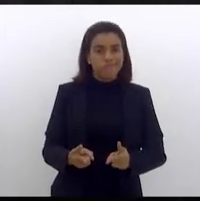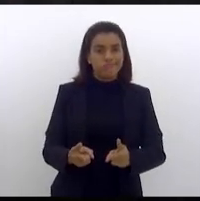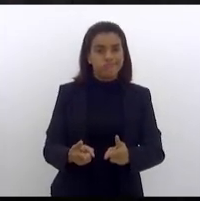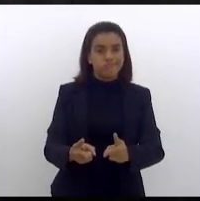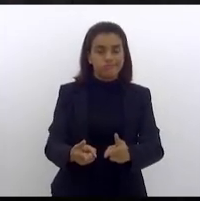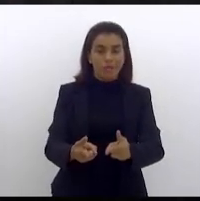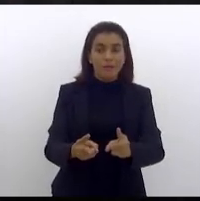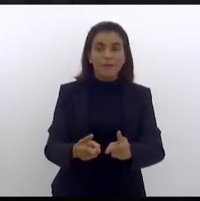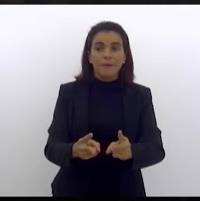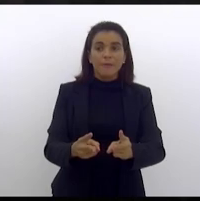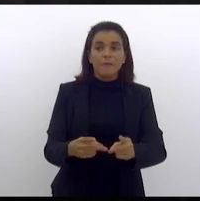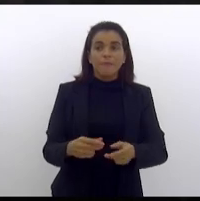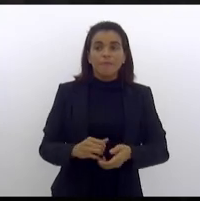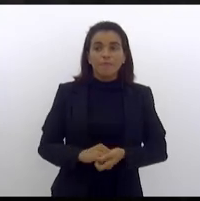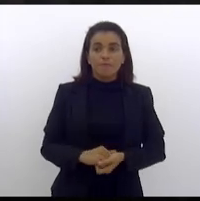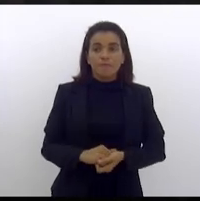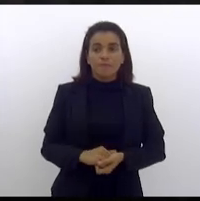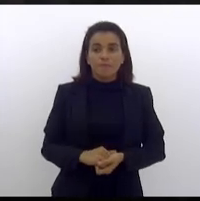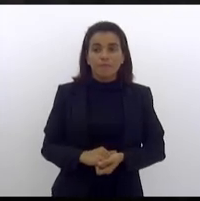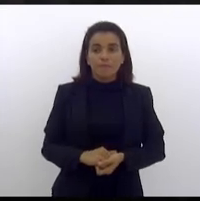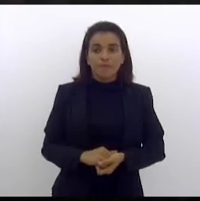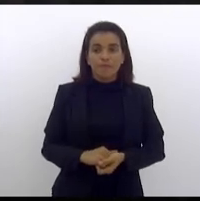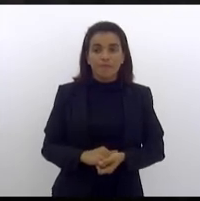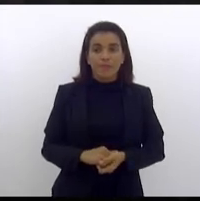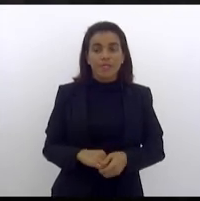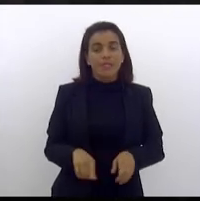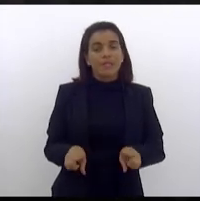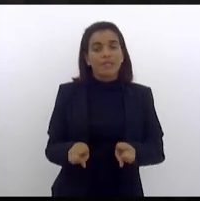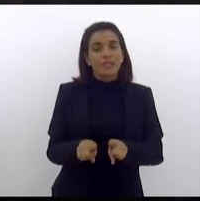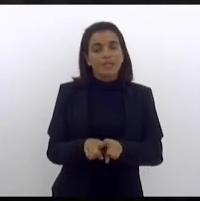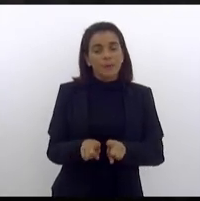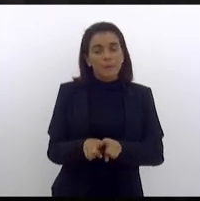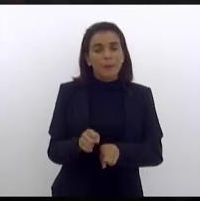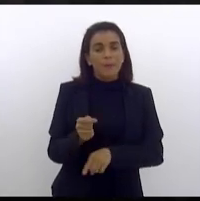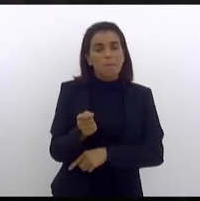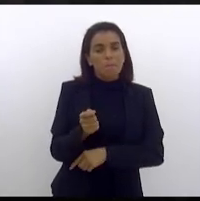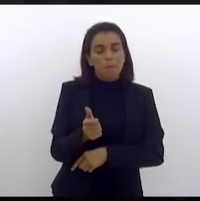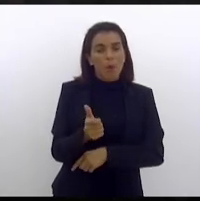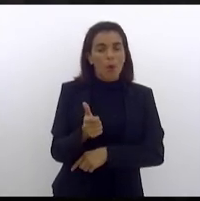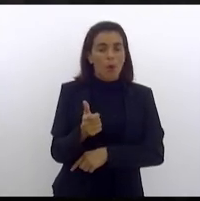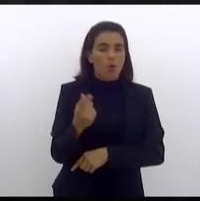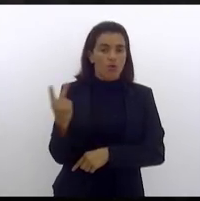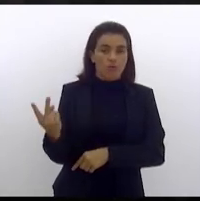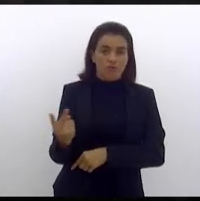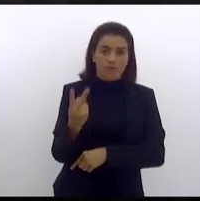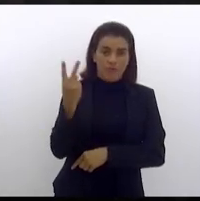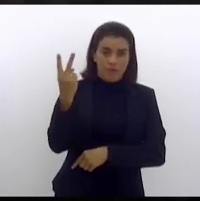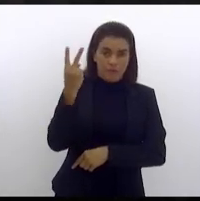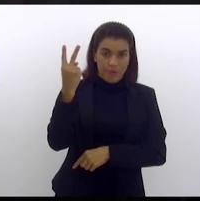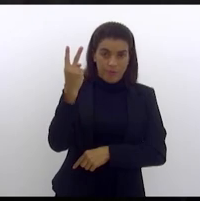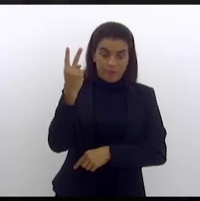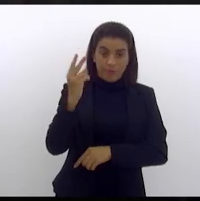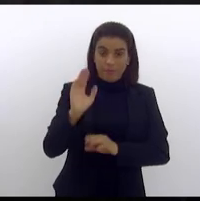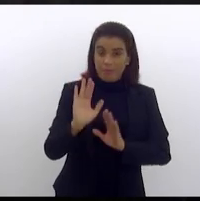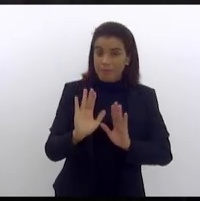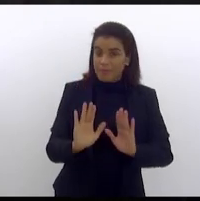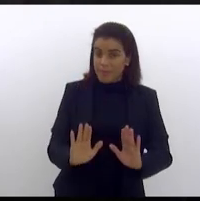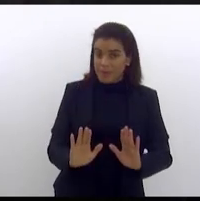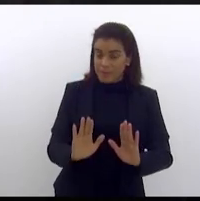contínuo e até muito pouco valorizada eis